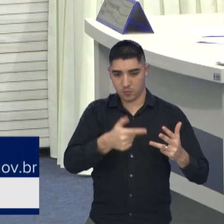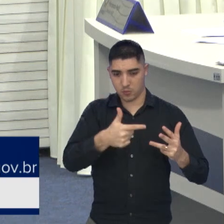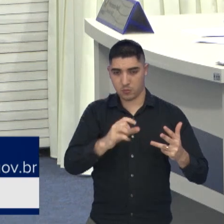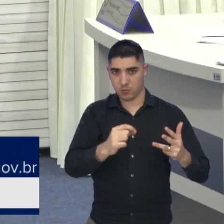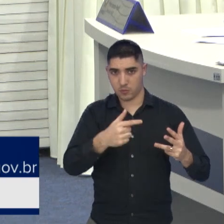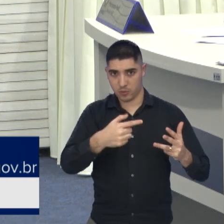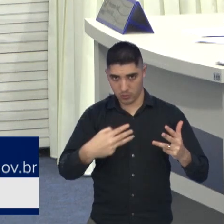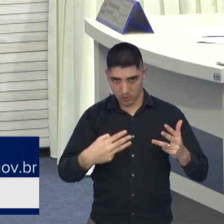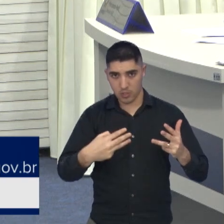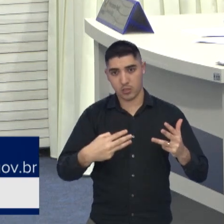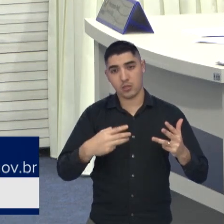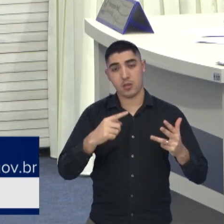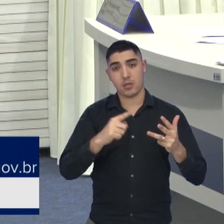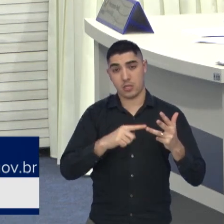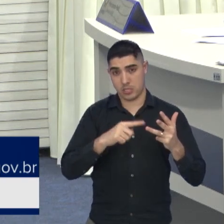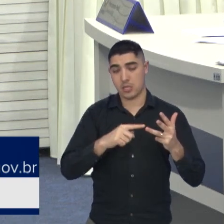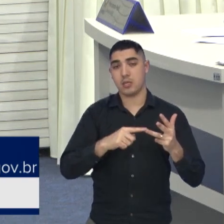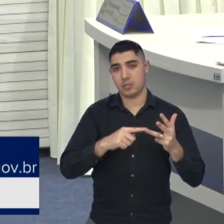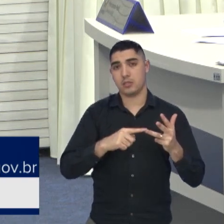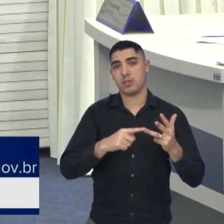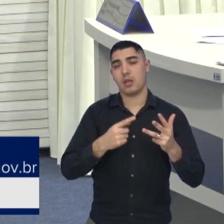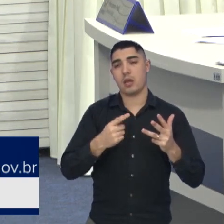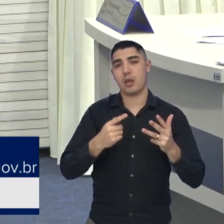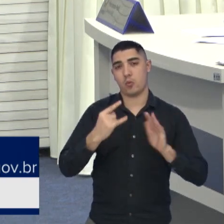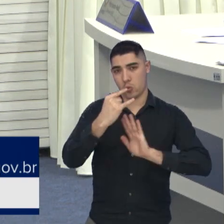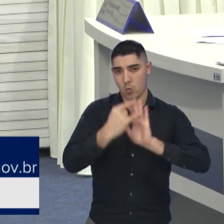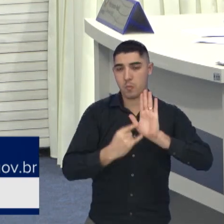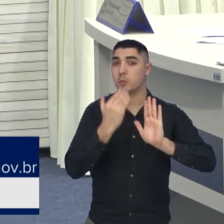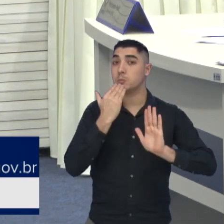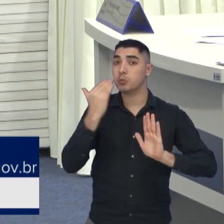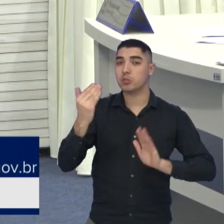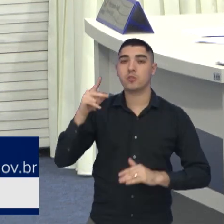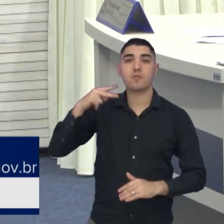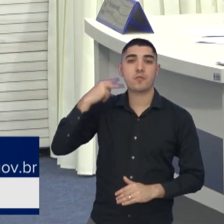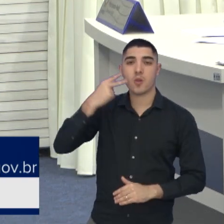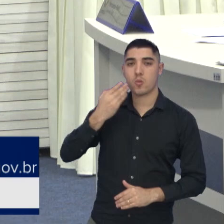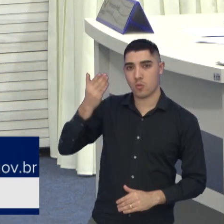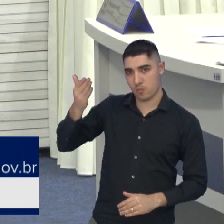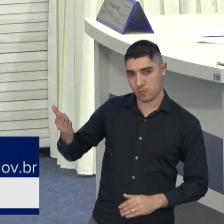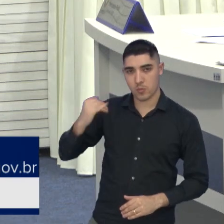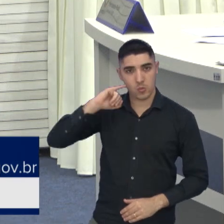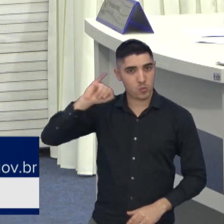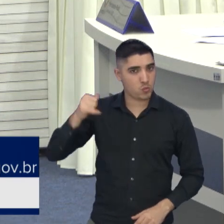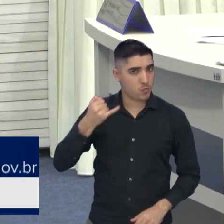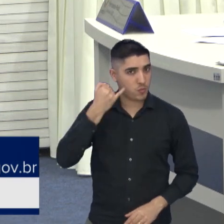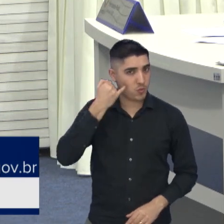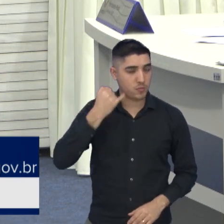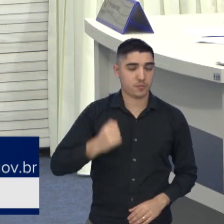11997/2023, requerimento de autoria do vereador Juvenil Silvério.